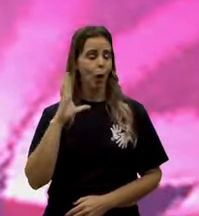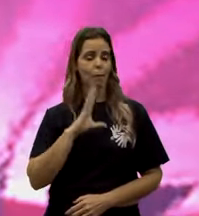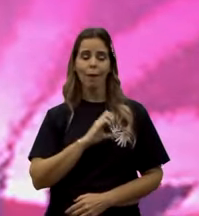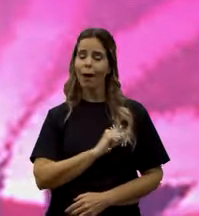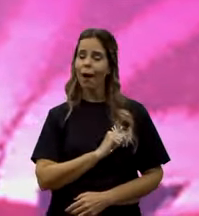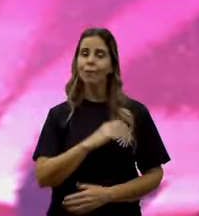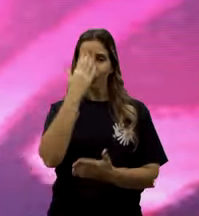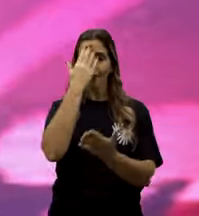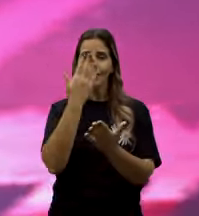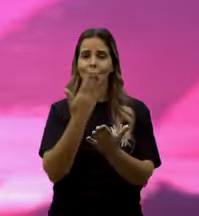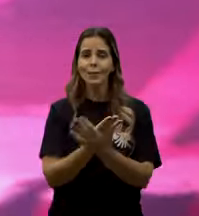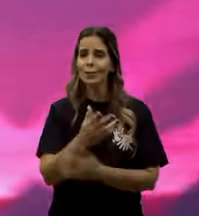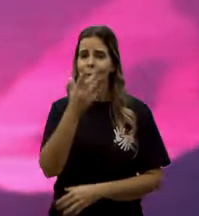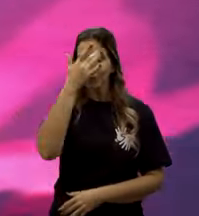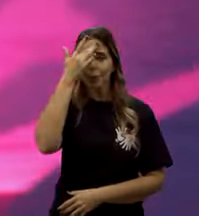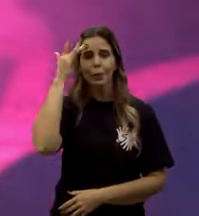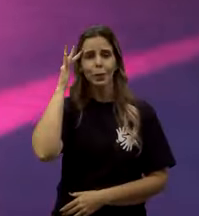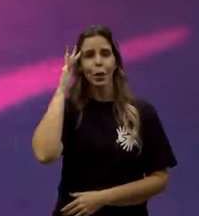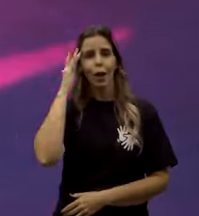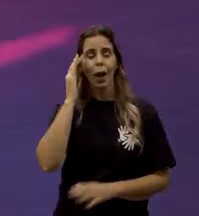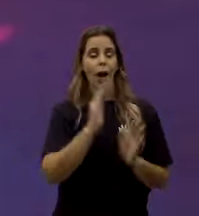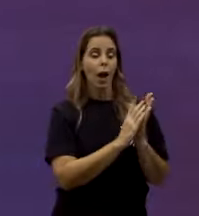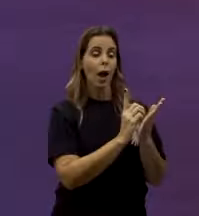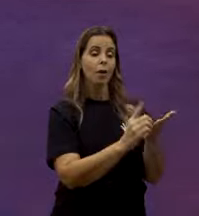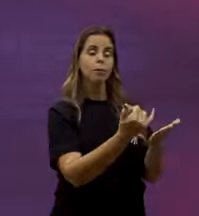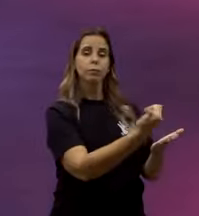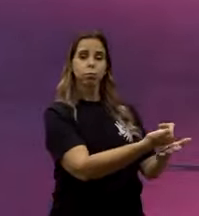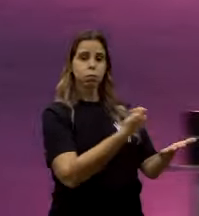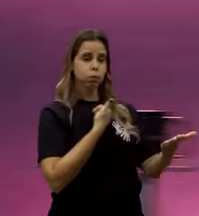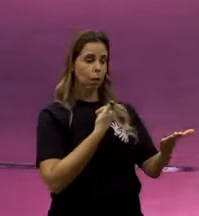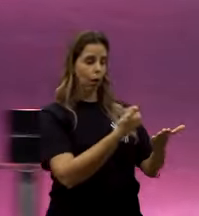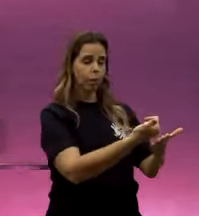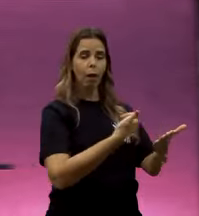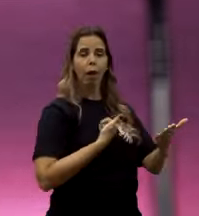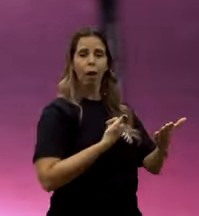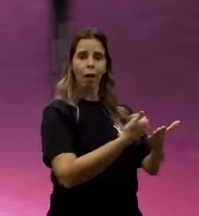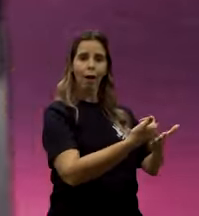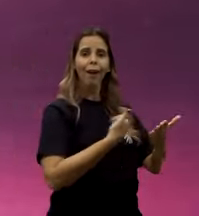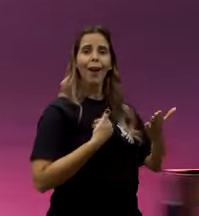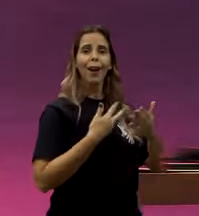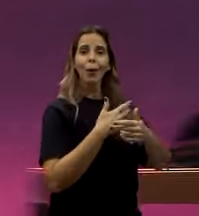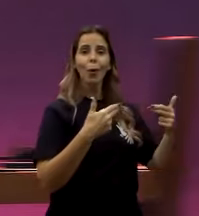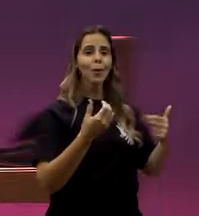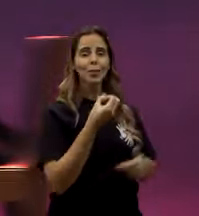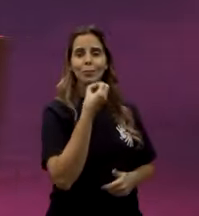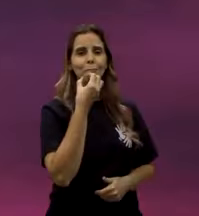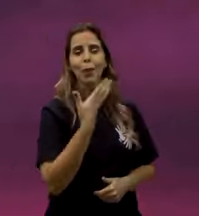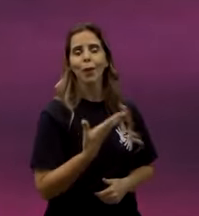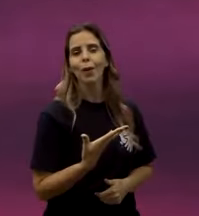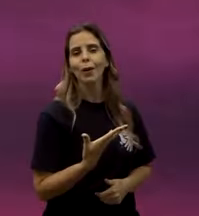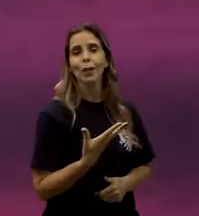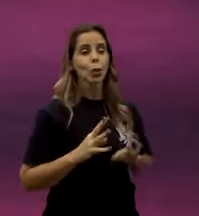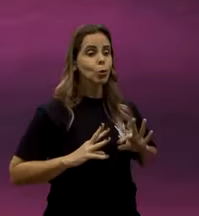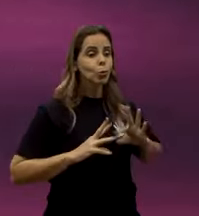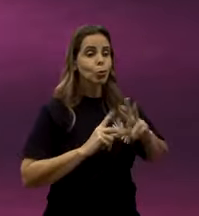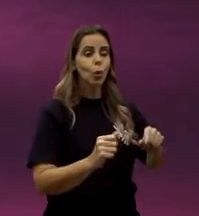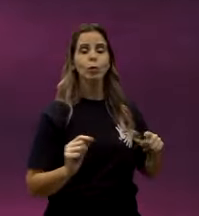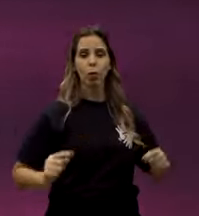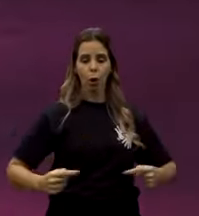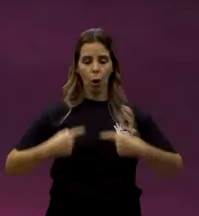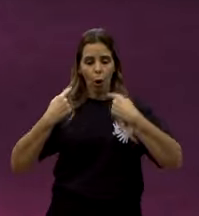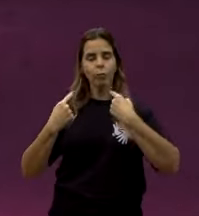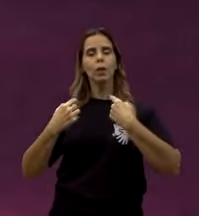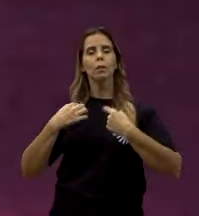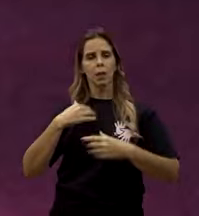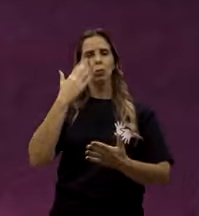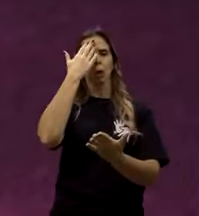acredito nas pessoas eu sou o que a Bíblia diz que eu sou eu sou um útero para investir em pessoas apesar de tudo que fizeram contra mim eu vou continuar